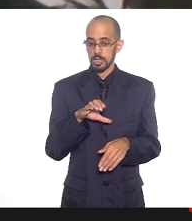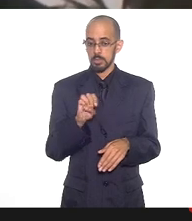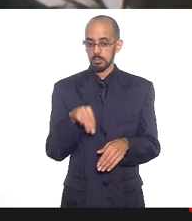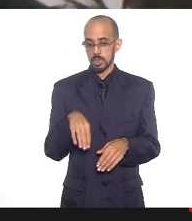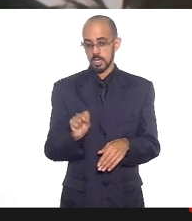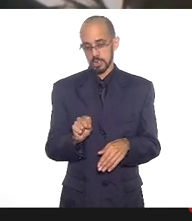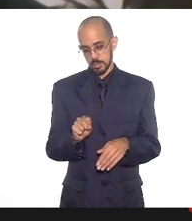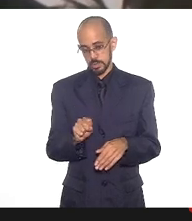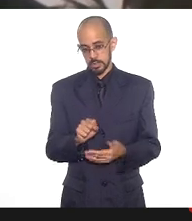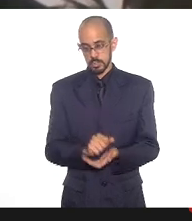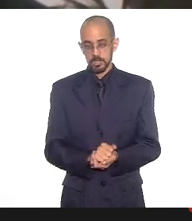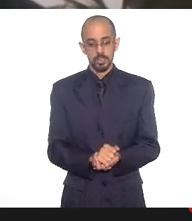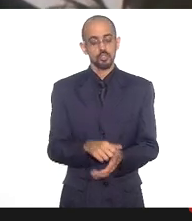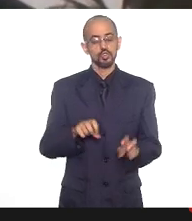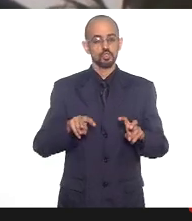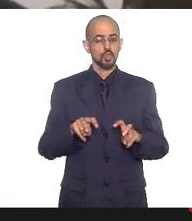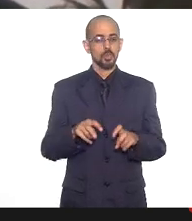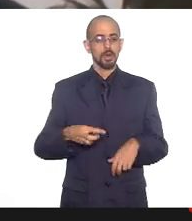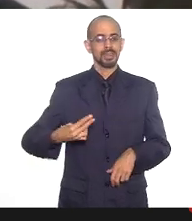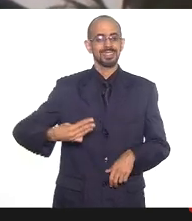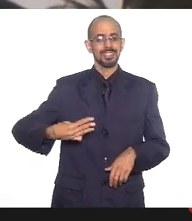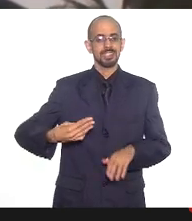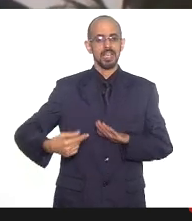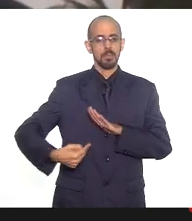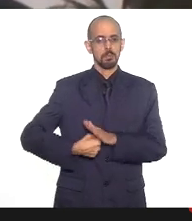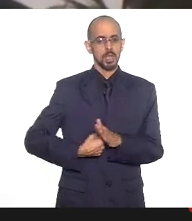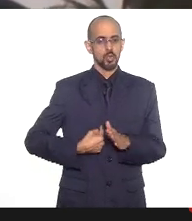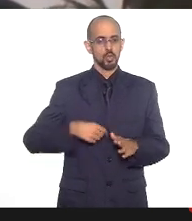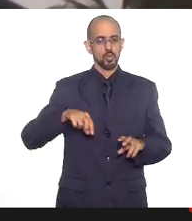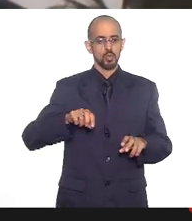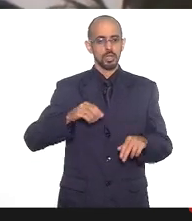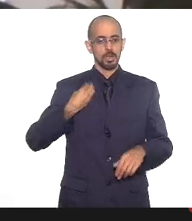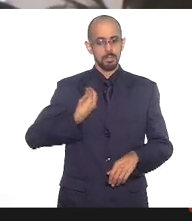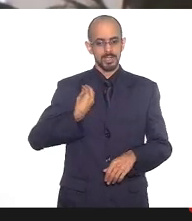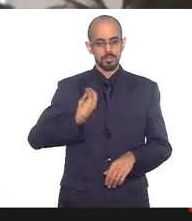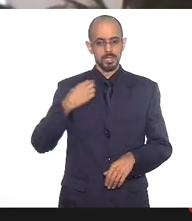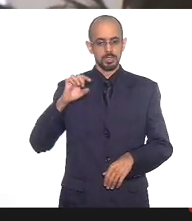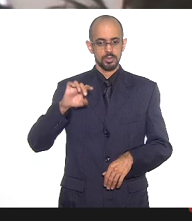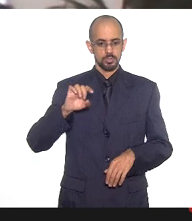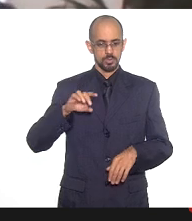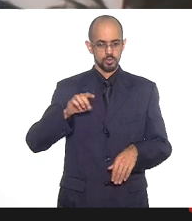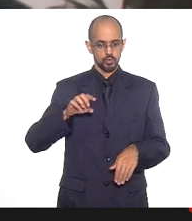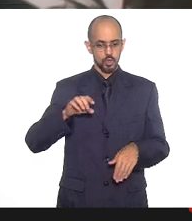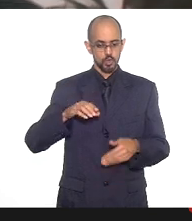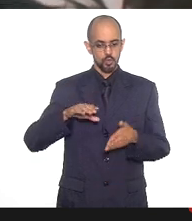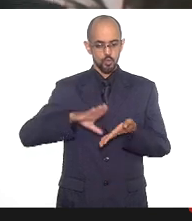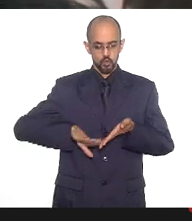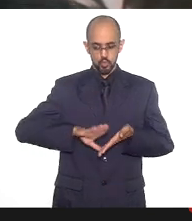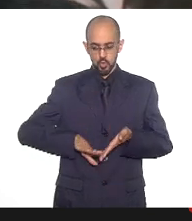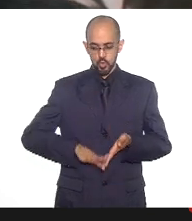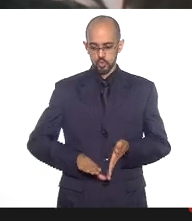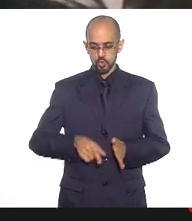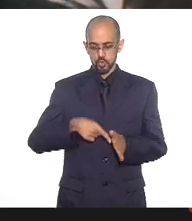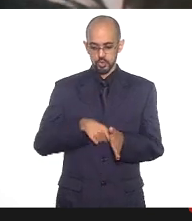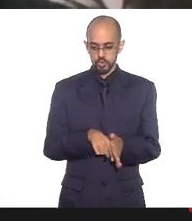que se refere à terceira pergunta, que é a questão da participação especial dos custos exploratórios,